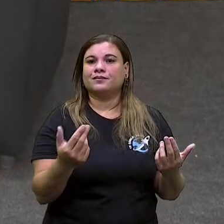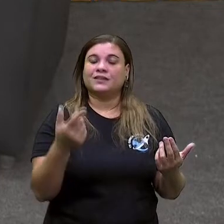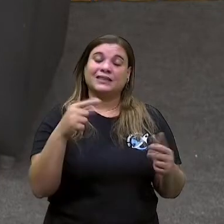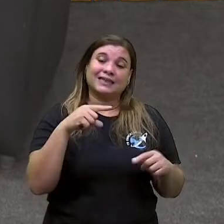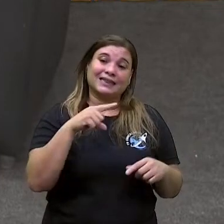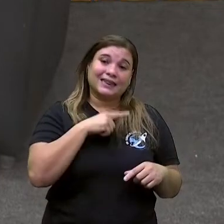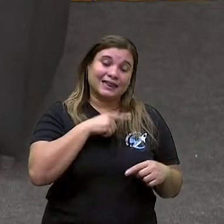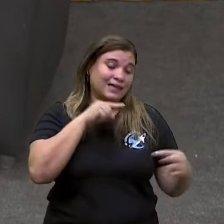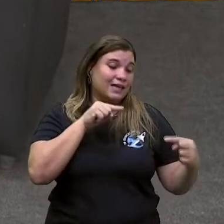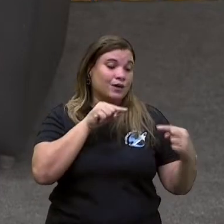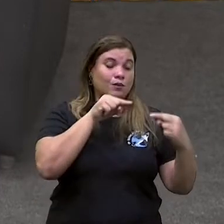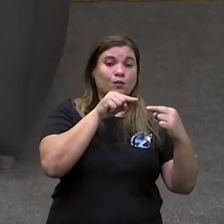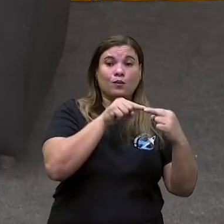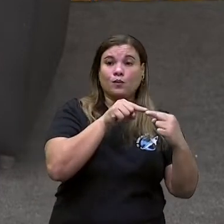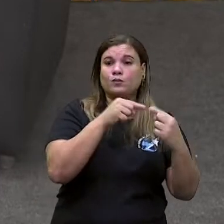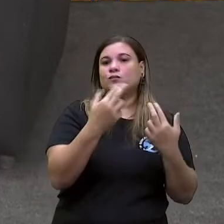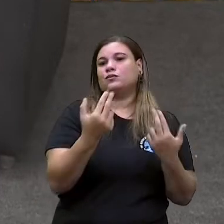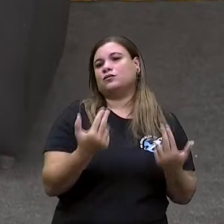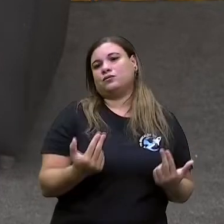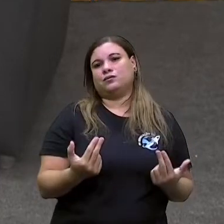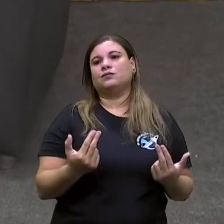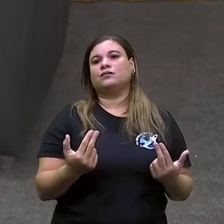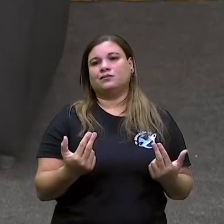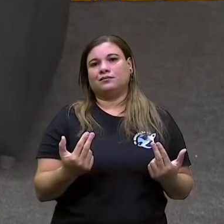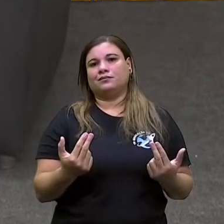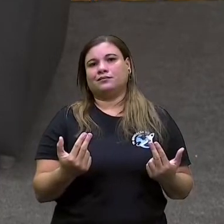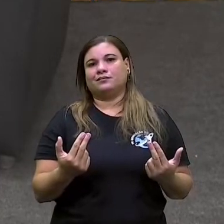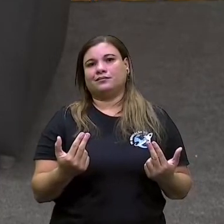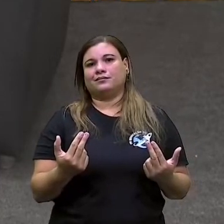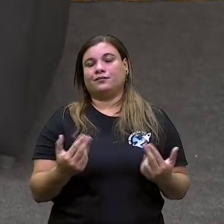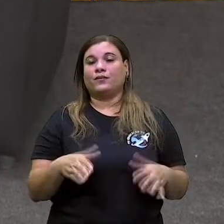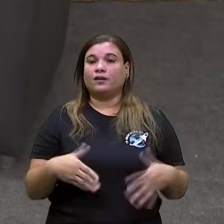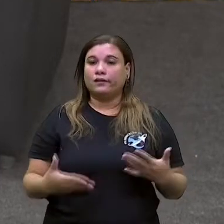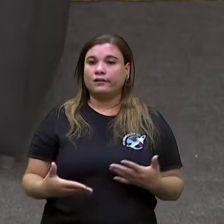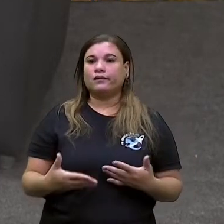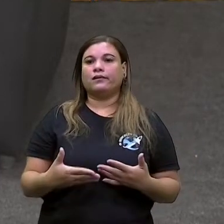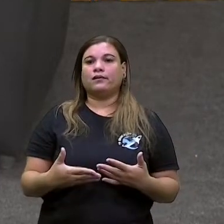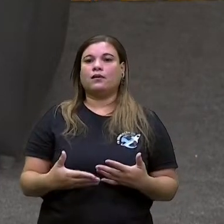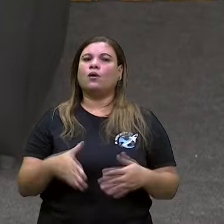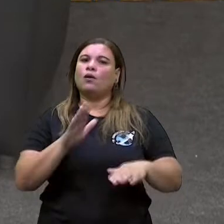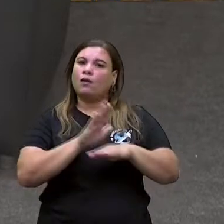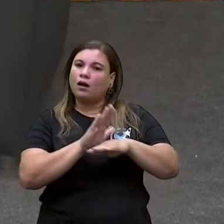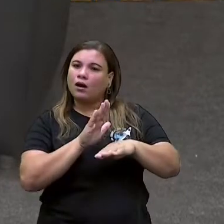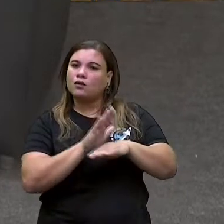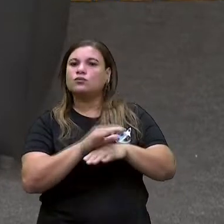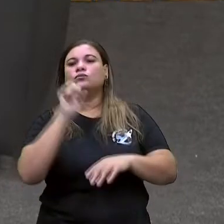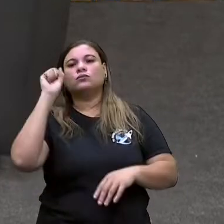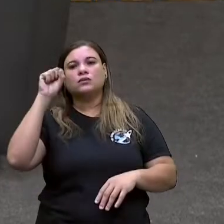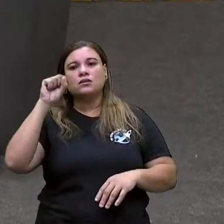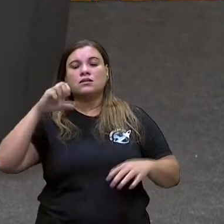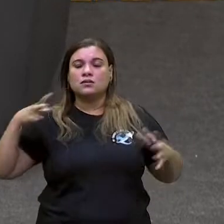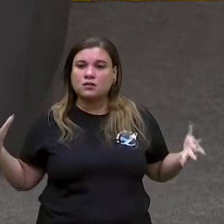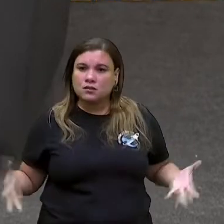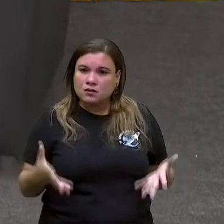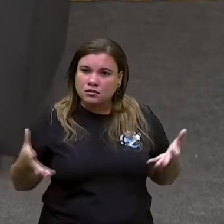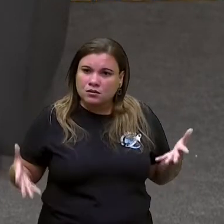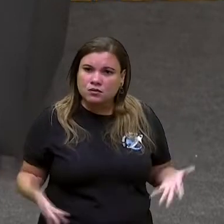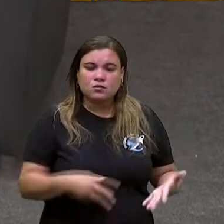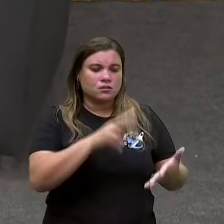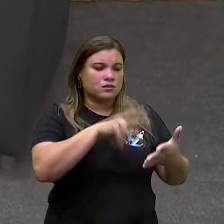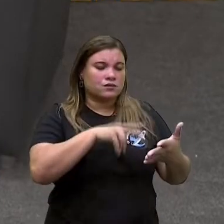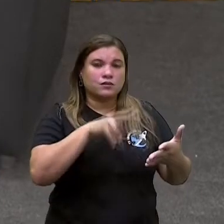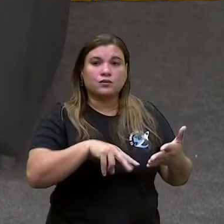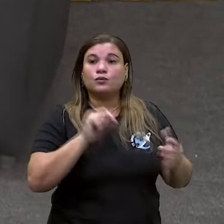tipo. Há leituras variadas e escolha qual é o seu nicho, qual é aquilo que te dá prazer, que